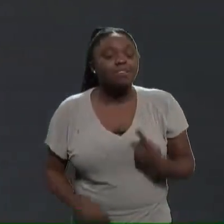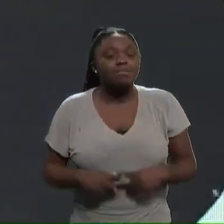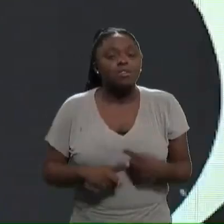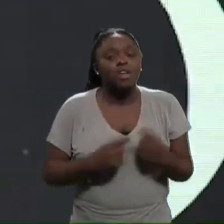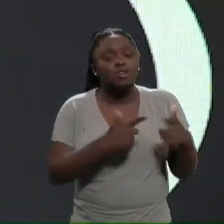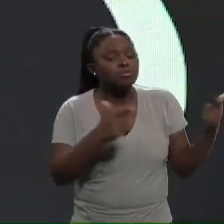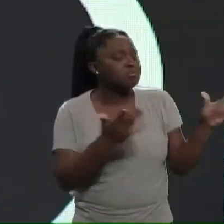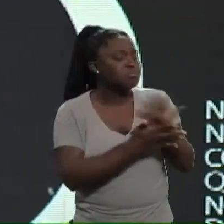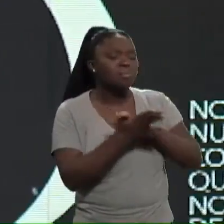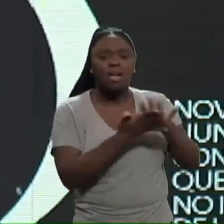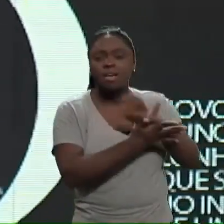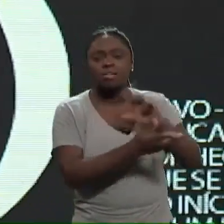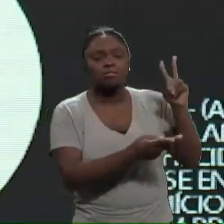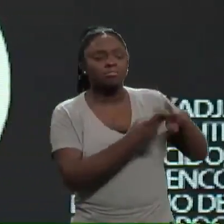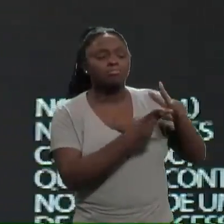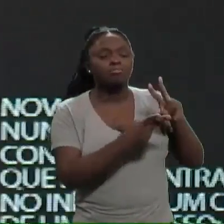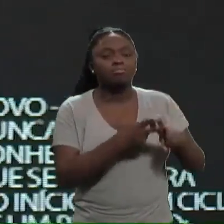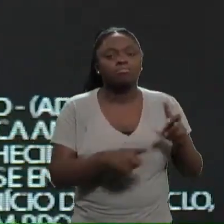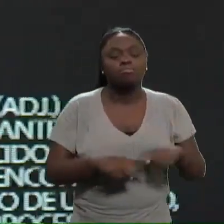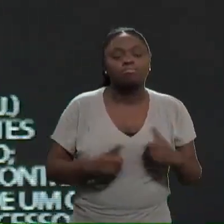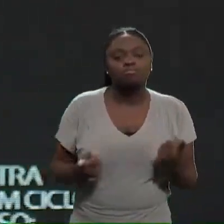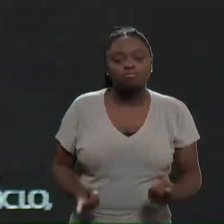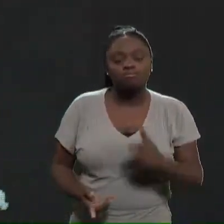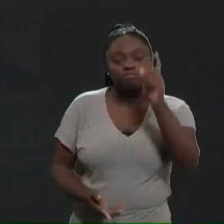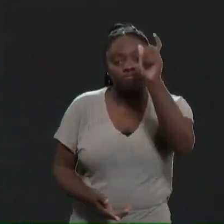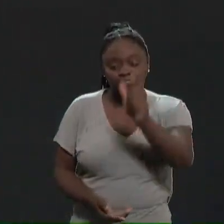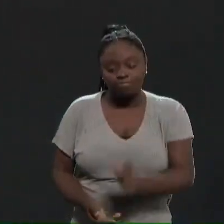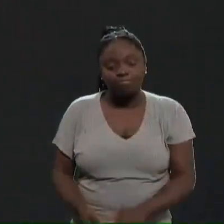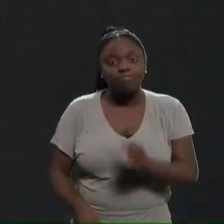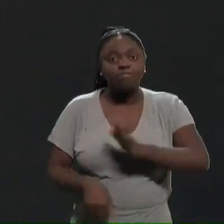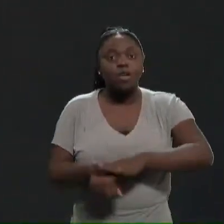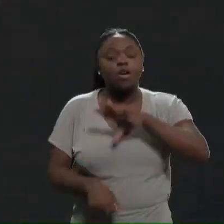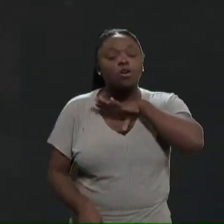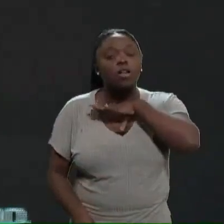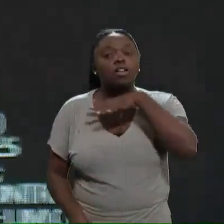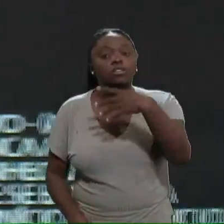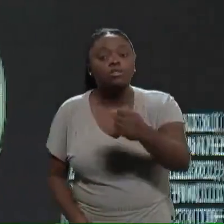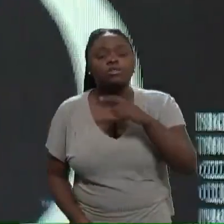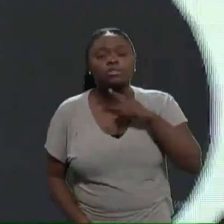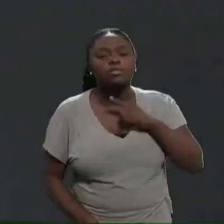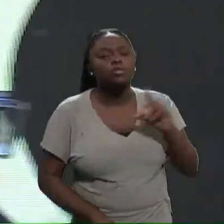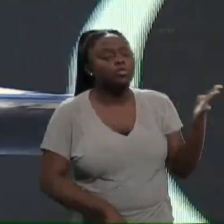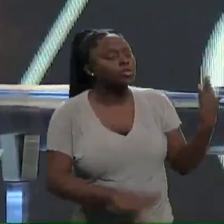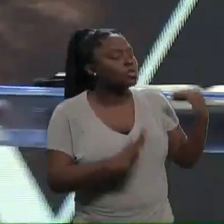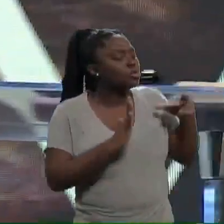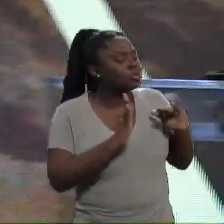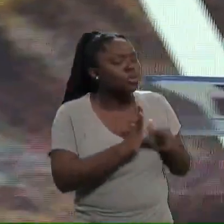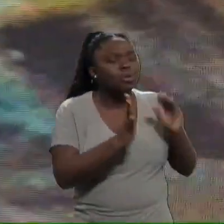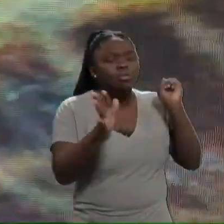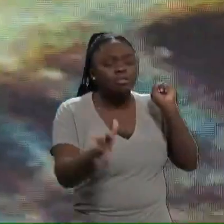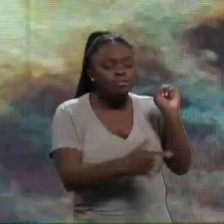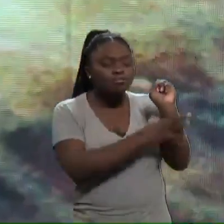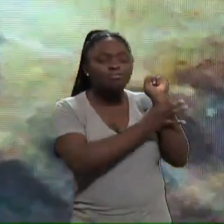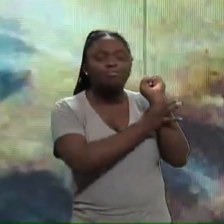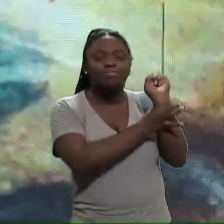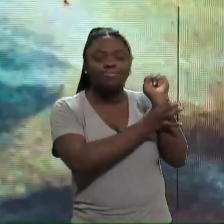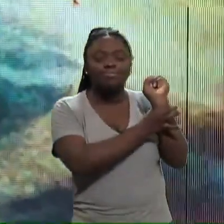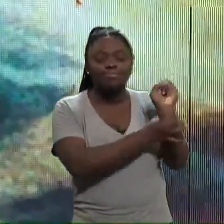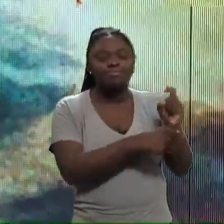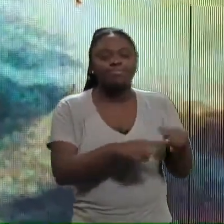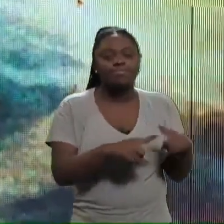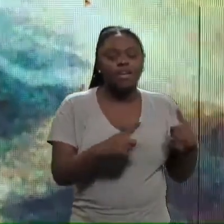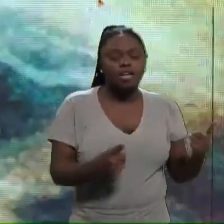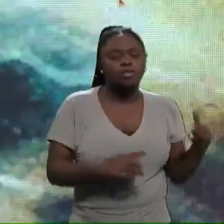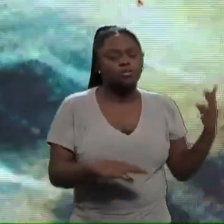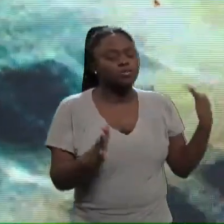tem nada que o prenda. Mas sabe quem é verdadeiramente mais corajoso? Quem tem toda a segurança, mas mesmo